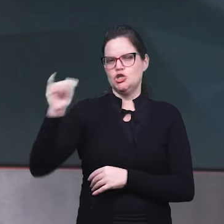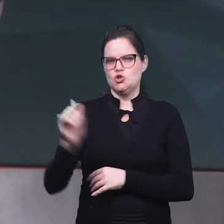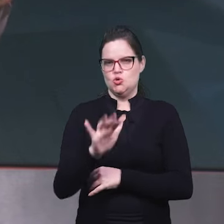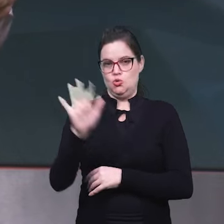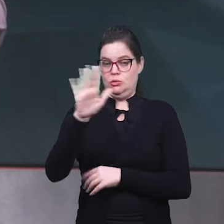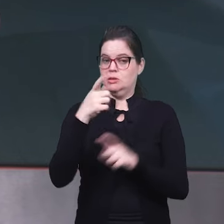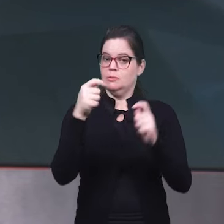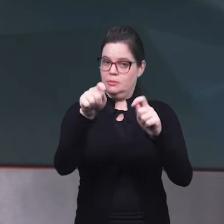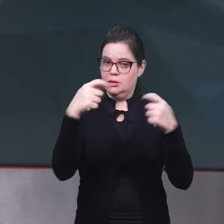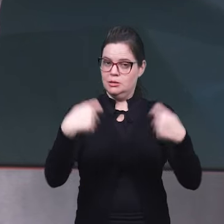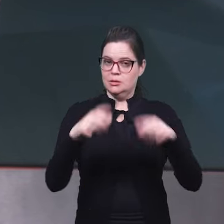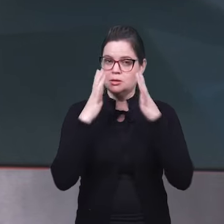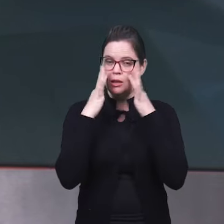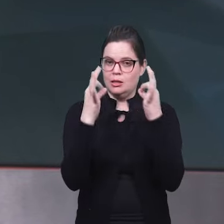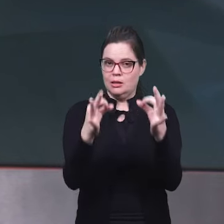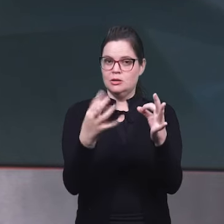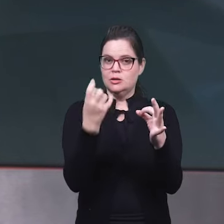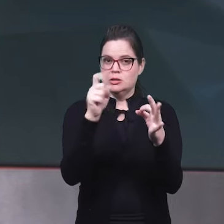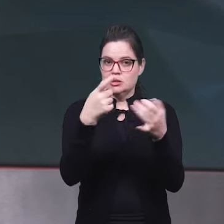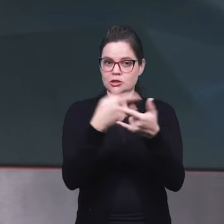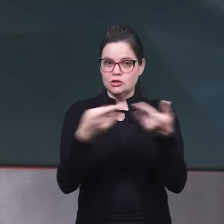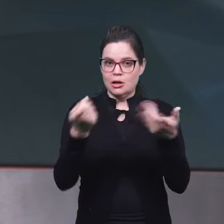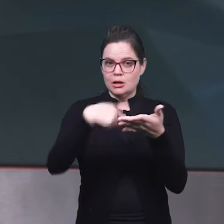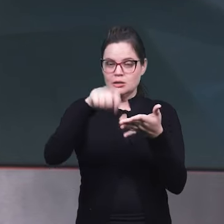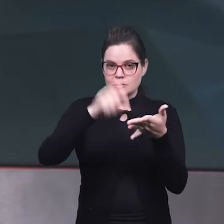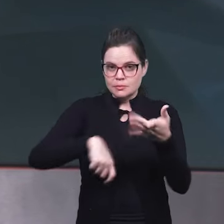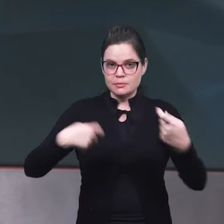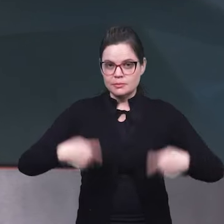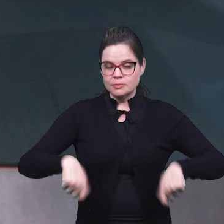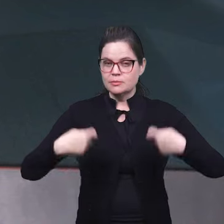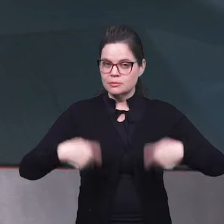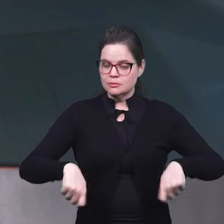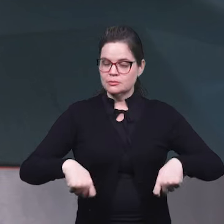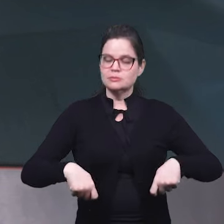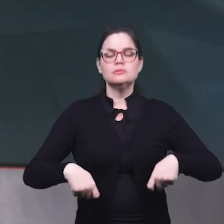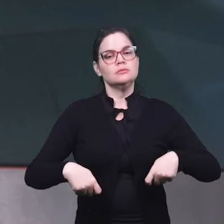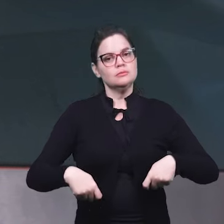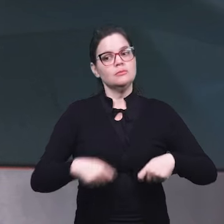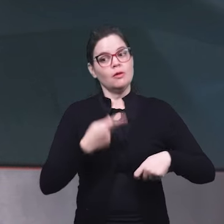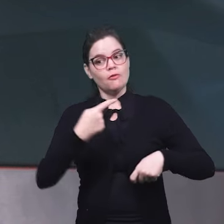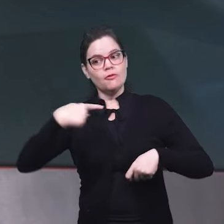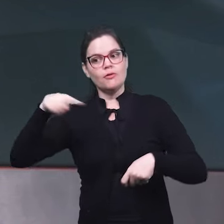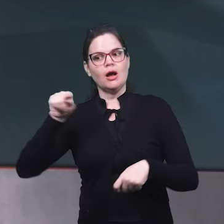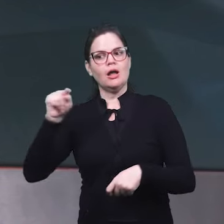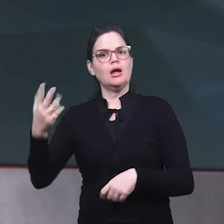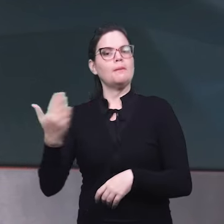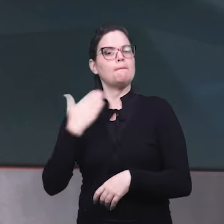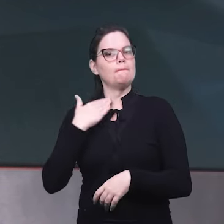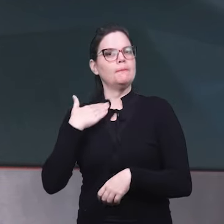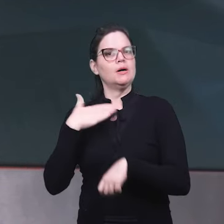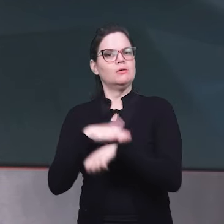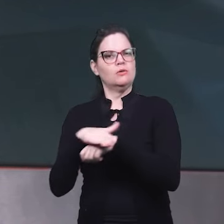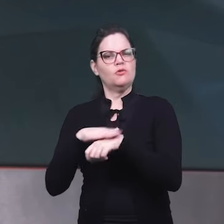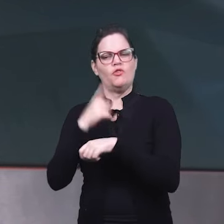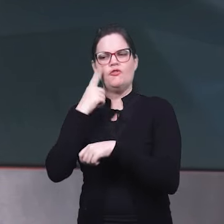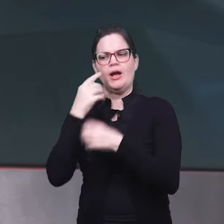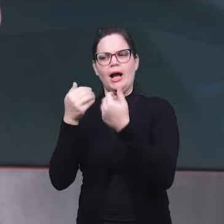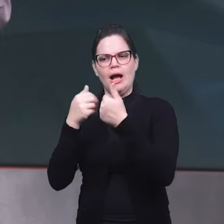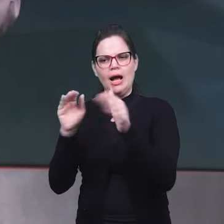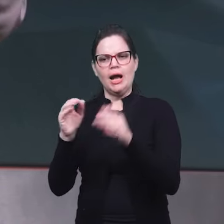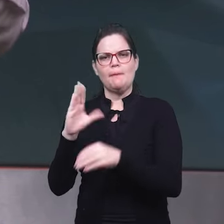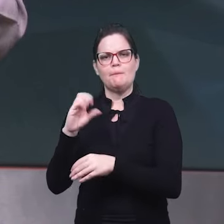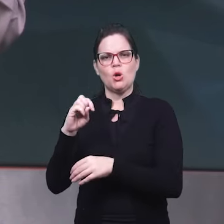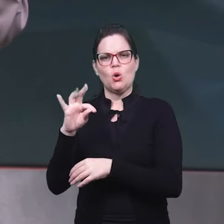Se você precisa de cheque especial, vai até essa instituição, aí abra a